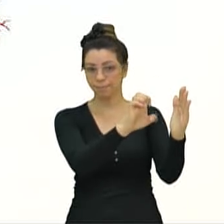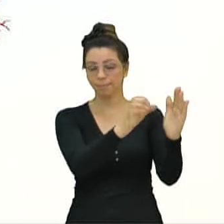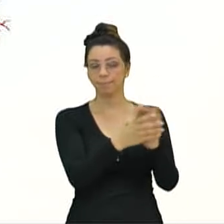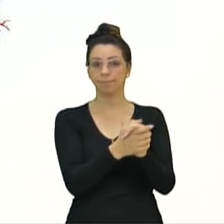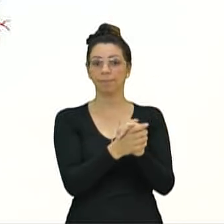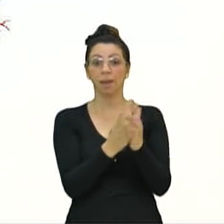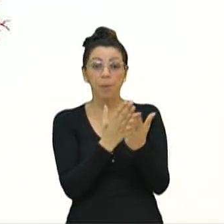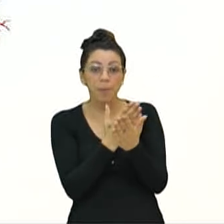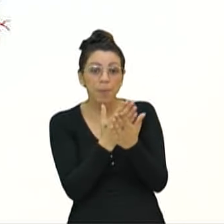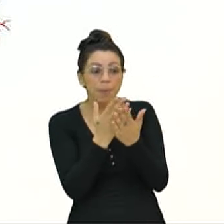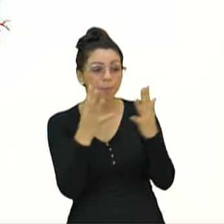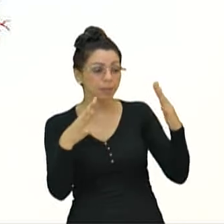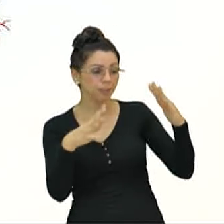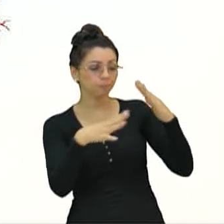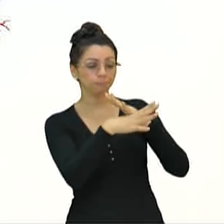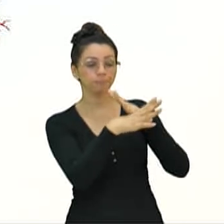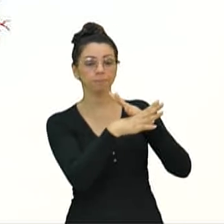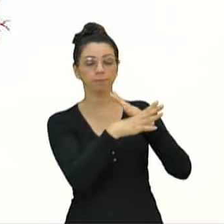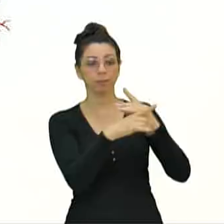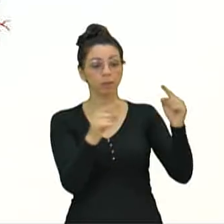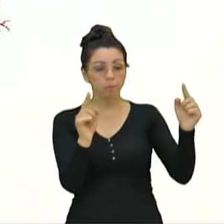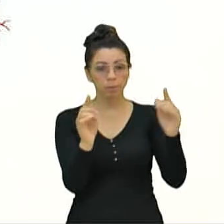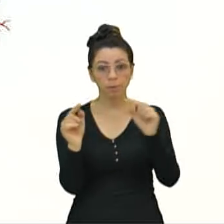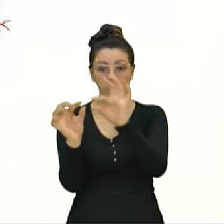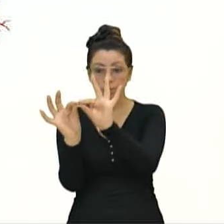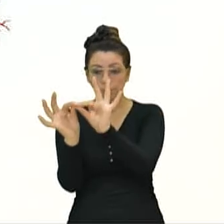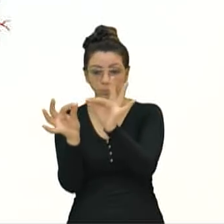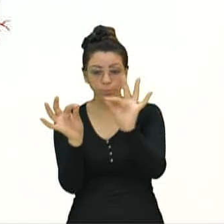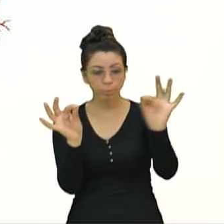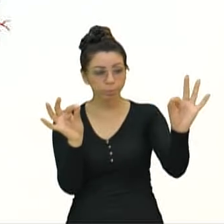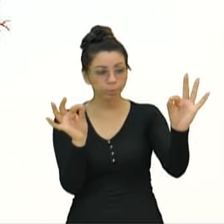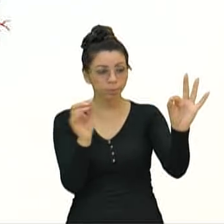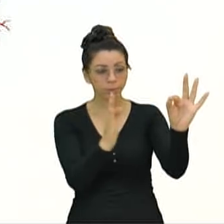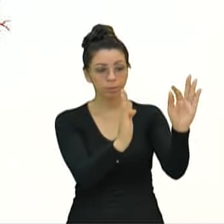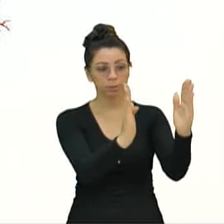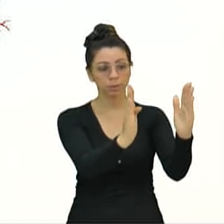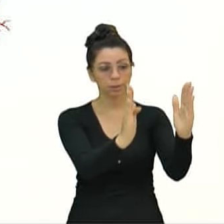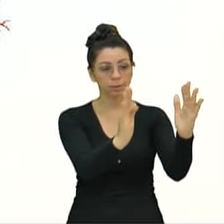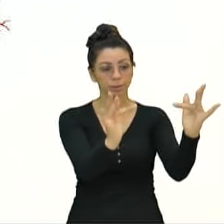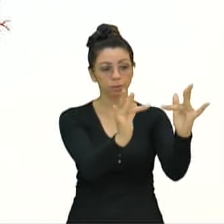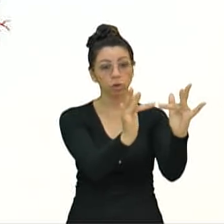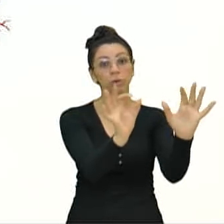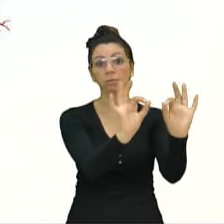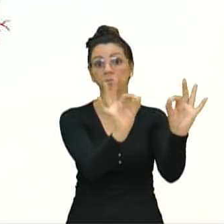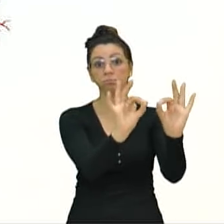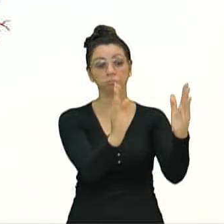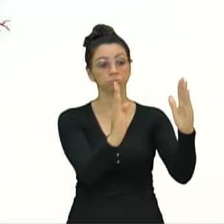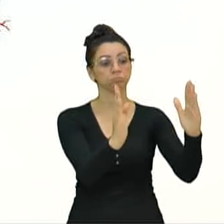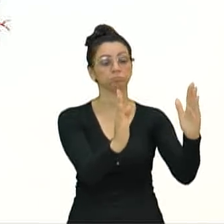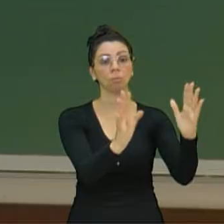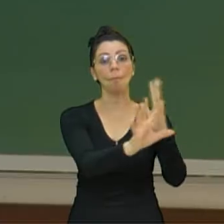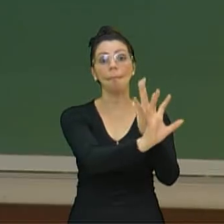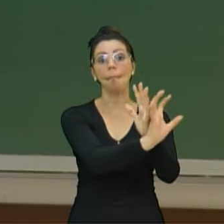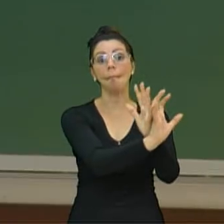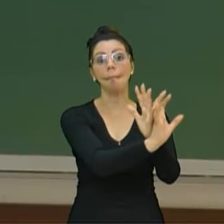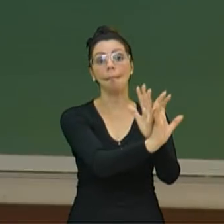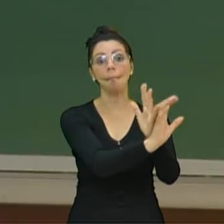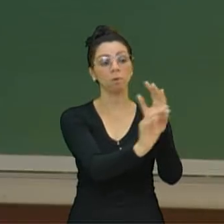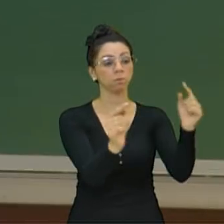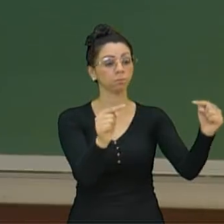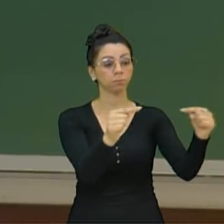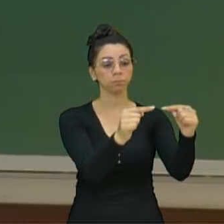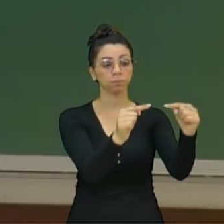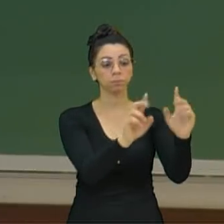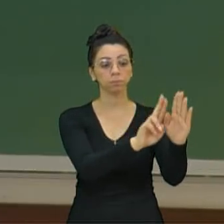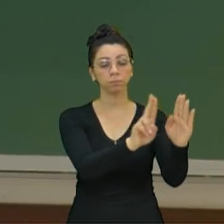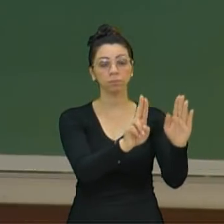Mas não é um encontro físico, tem um espaço vazio entre eles. Esse espaço vazio eu chamo